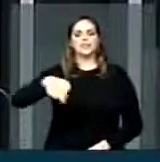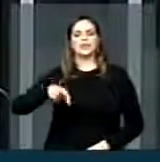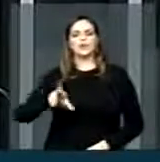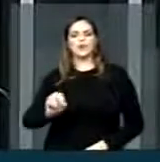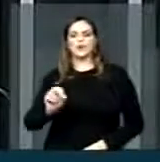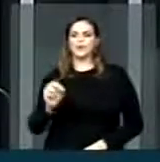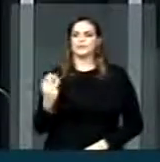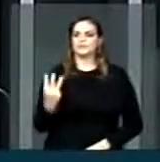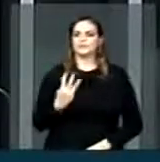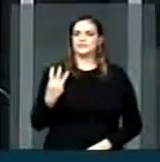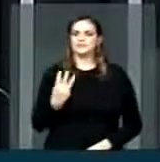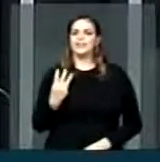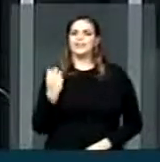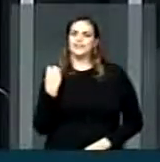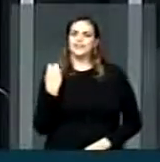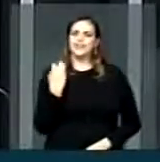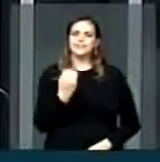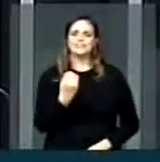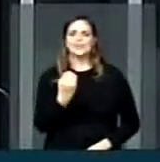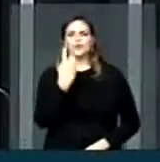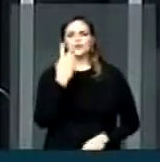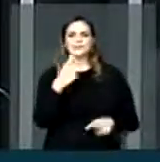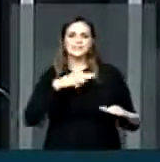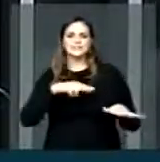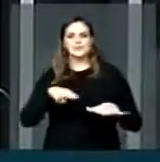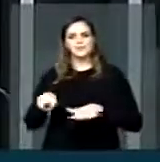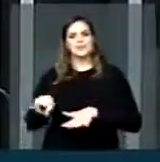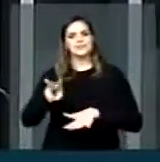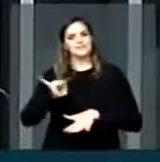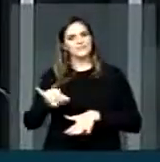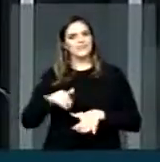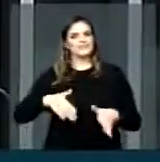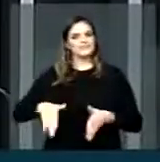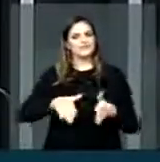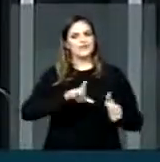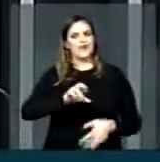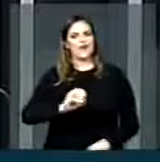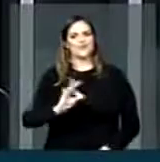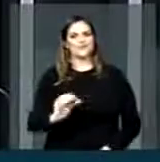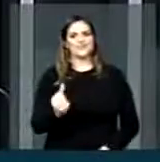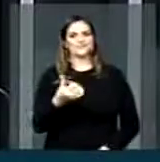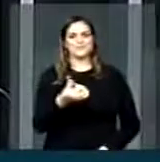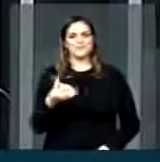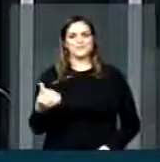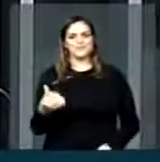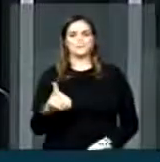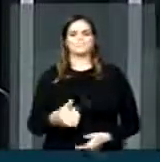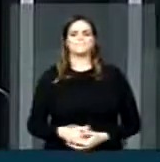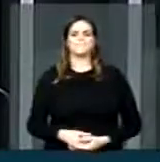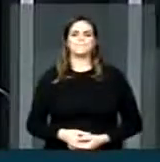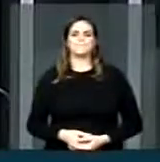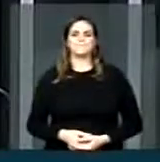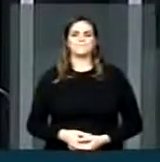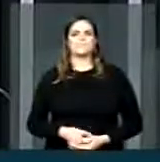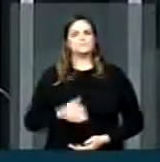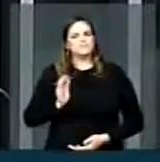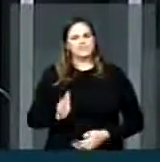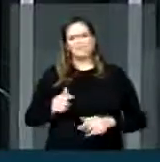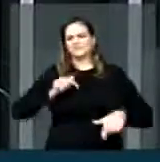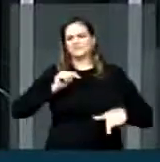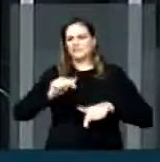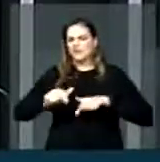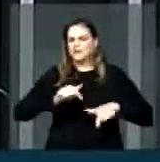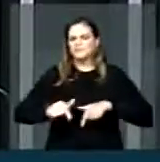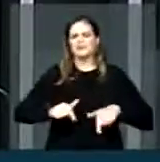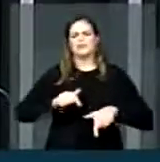viajar para fazer essa Rota 66 durante uma semana. Apresentei aqui os projetos da semana, trabalhei a semana toda